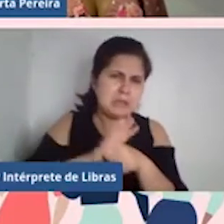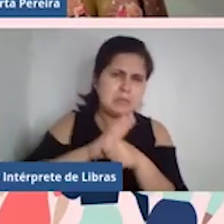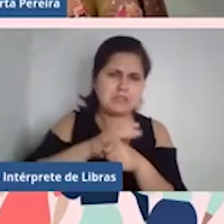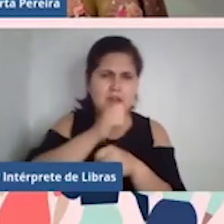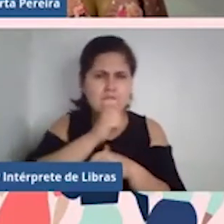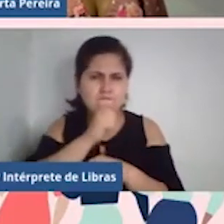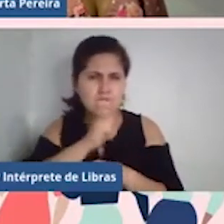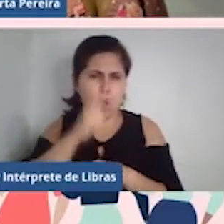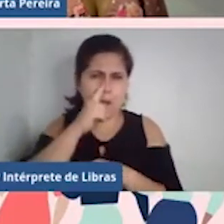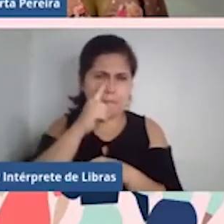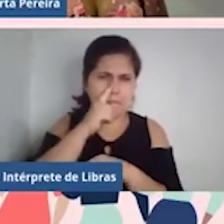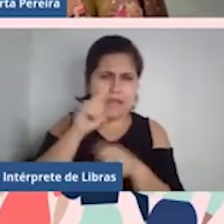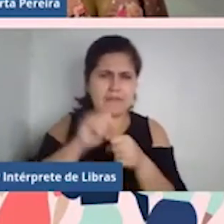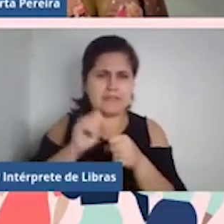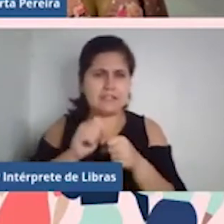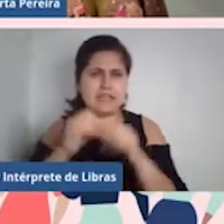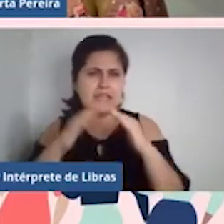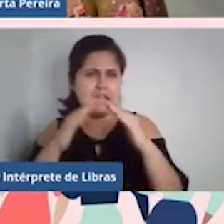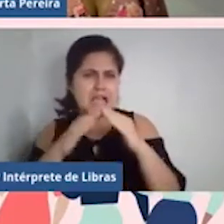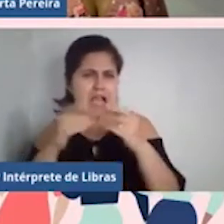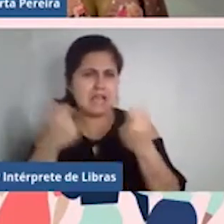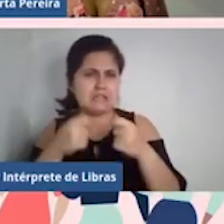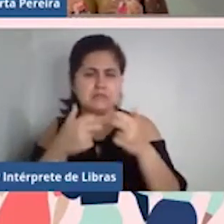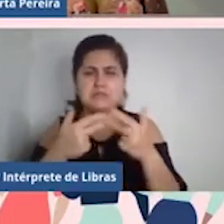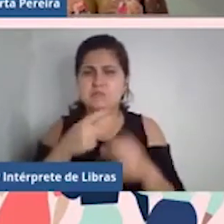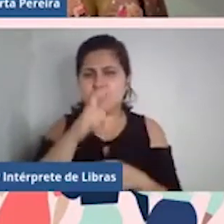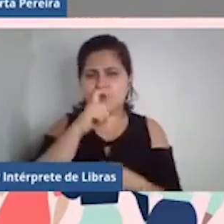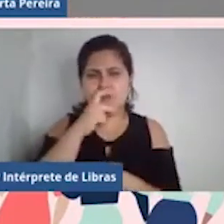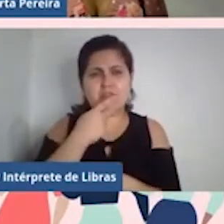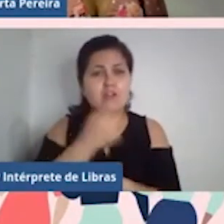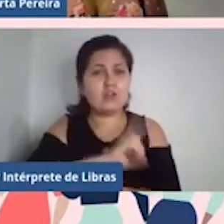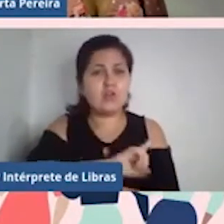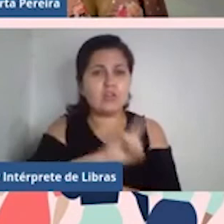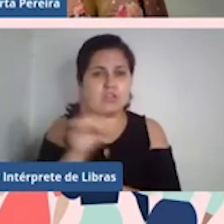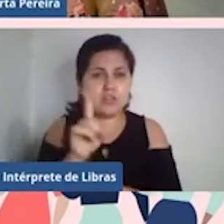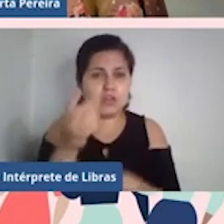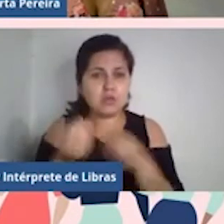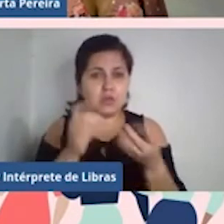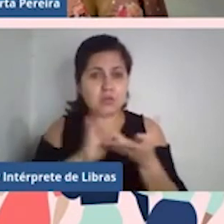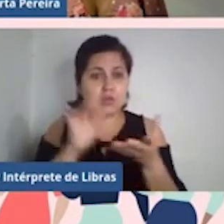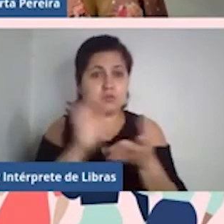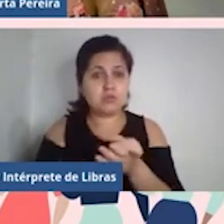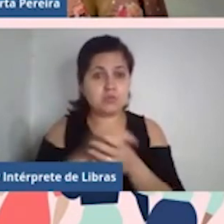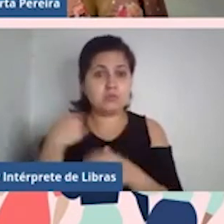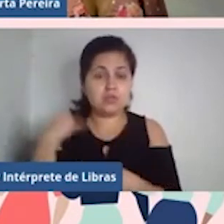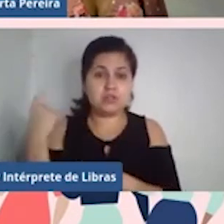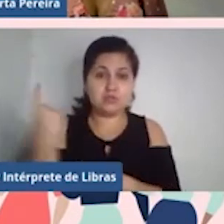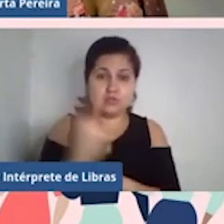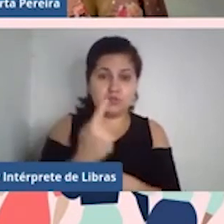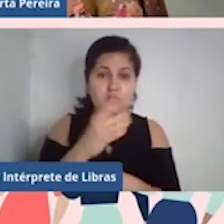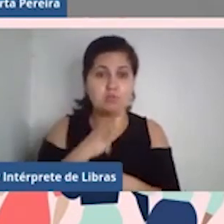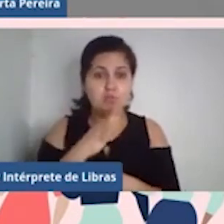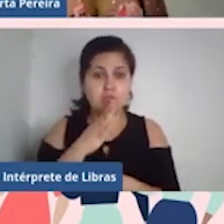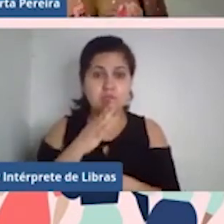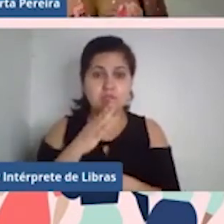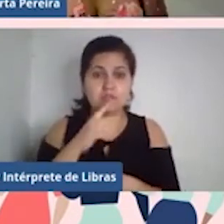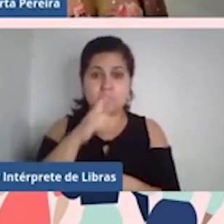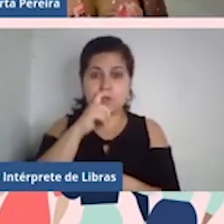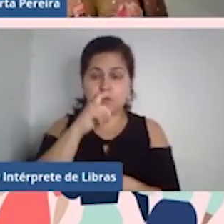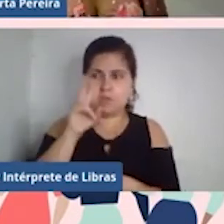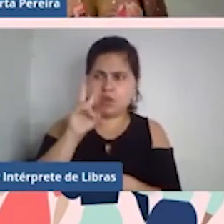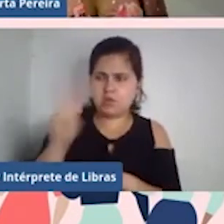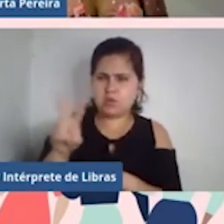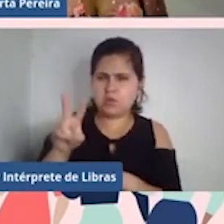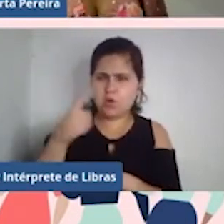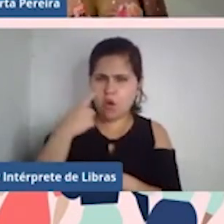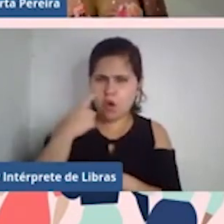a mãe, faz casas, né, tem que fazer. E o meu pai não. E quando meu marido foi na minha casa me conhecer, meu pai olhou e disse para ele assim, olha